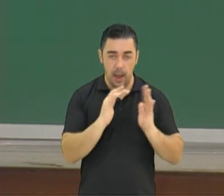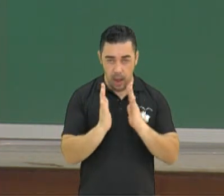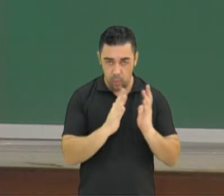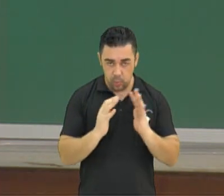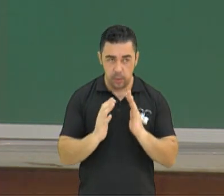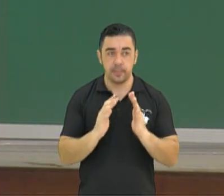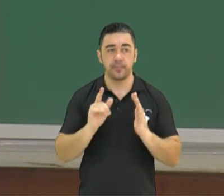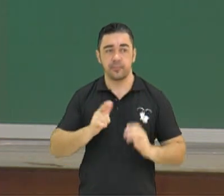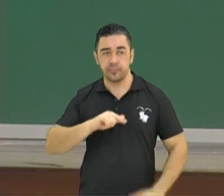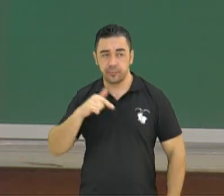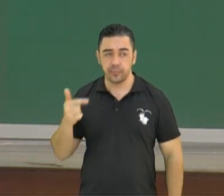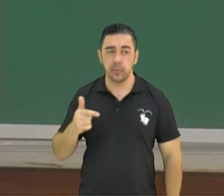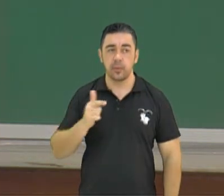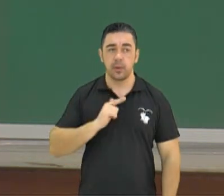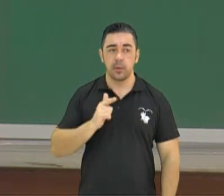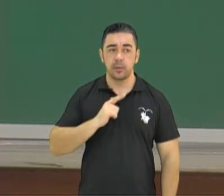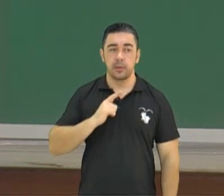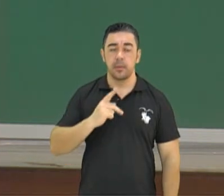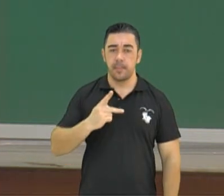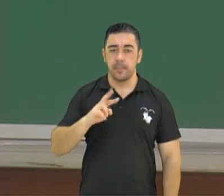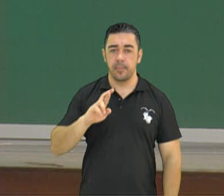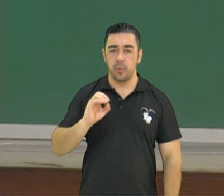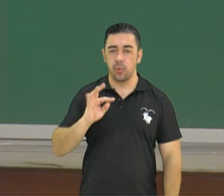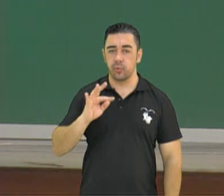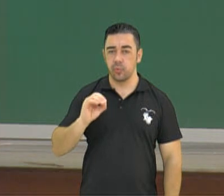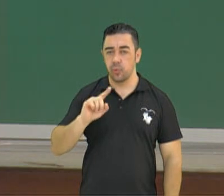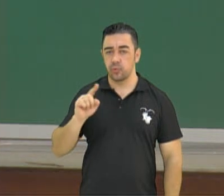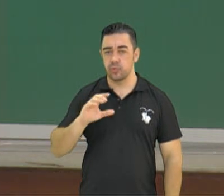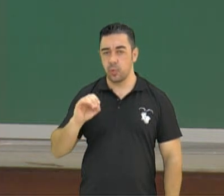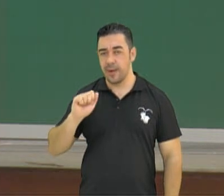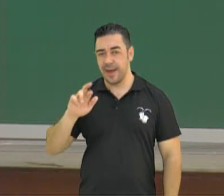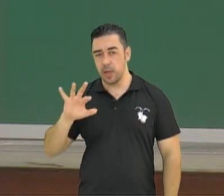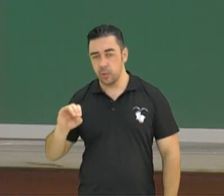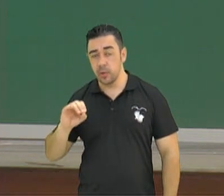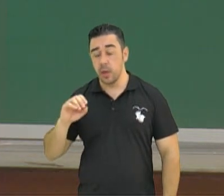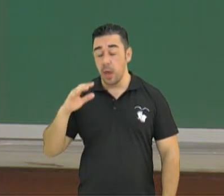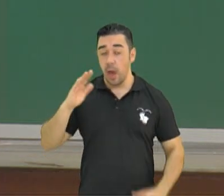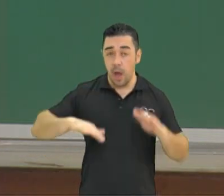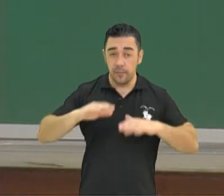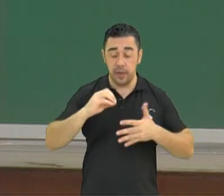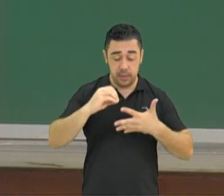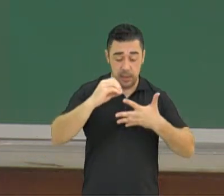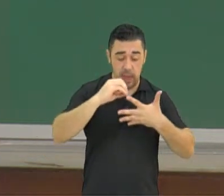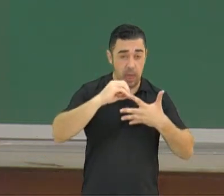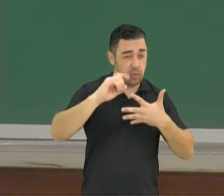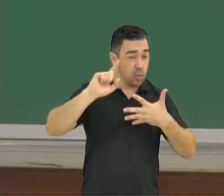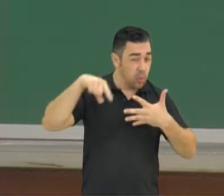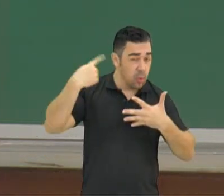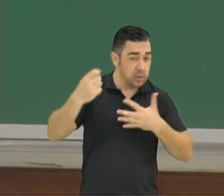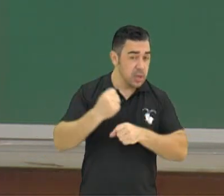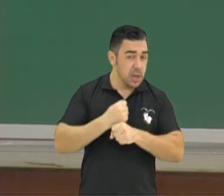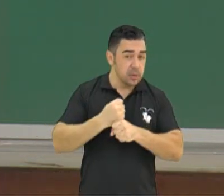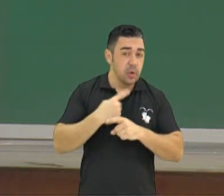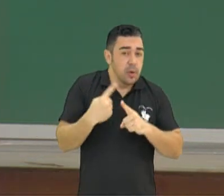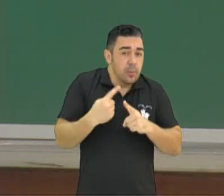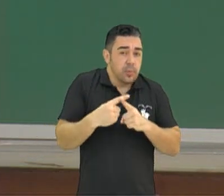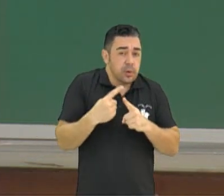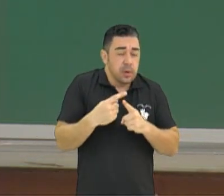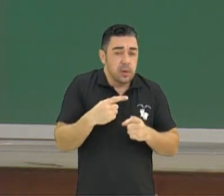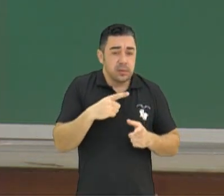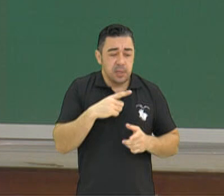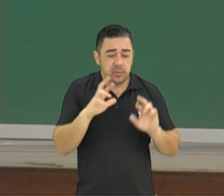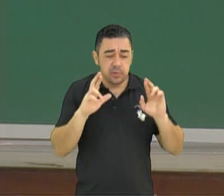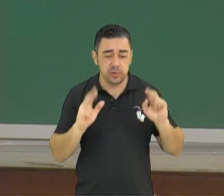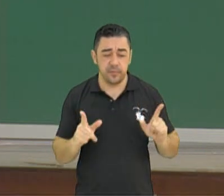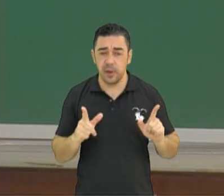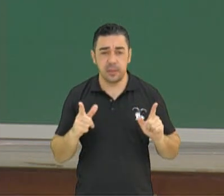reino é um reino que provavelmente daqui a uns anos ele não vai existir mais do jeito que a gente está estudando, porque ele agrupa organismos muito diferentes, que eles não